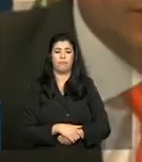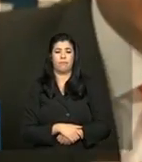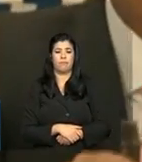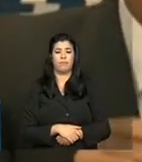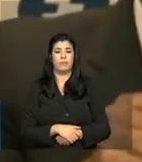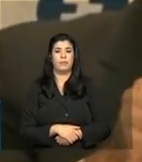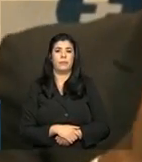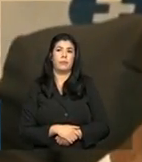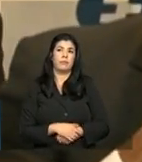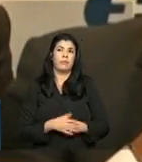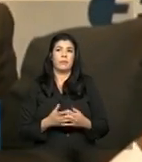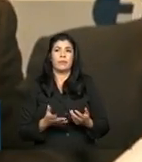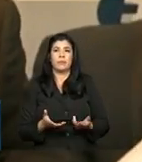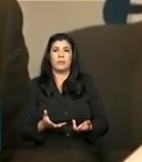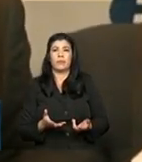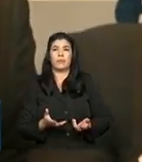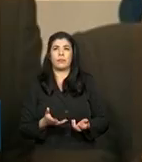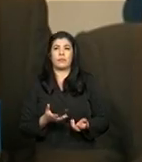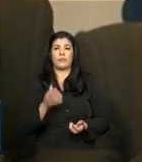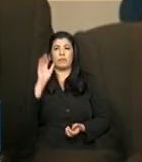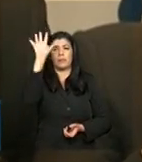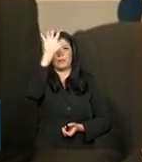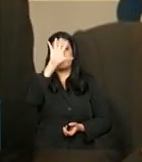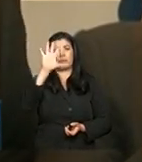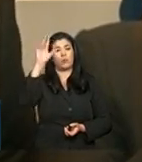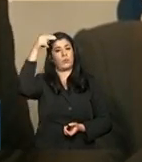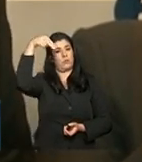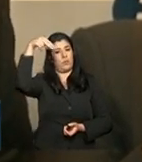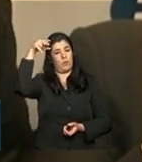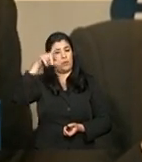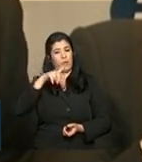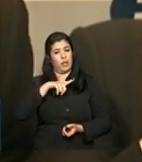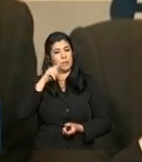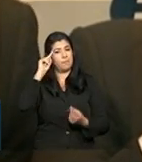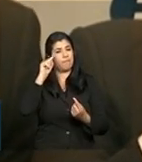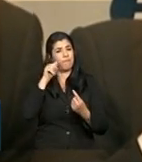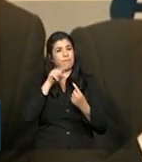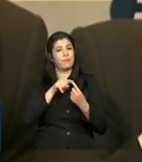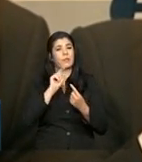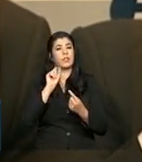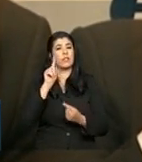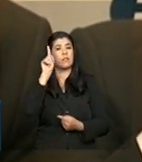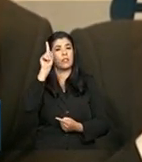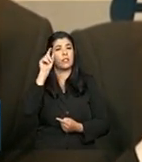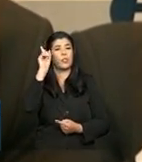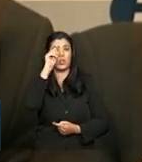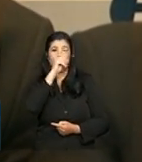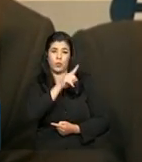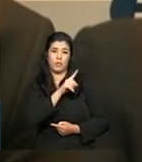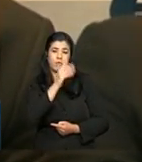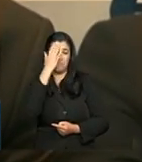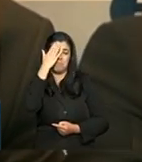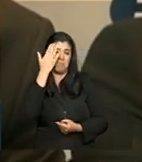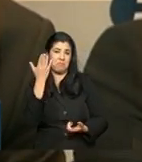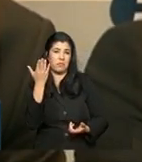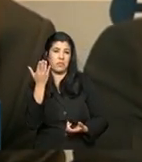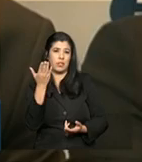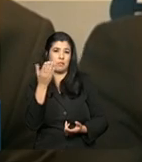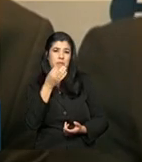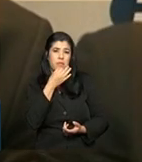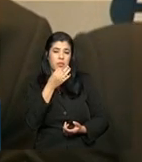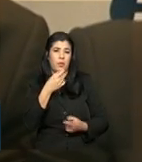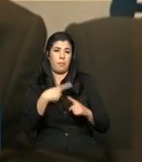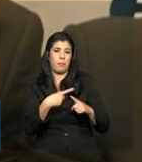A região norte, todos nós temos a convicção que ela é extremamente difícil, né? Para você, a